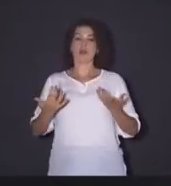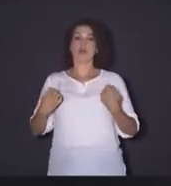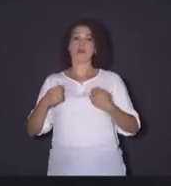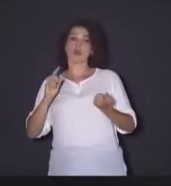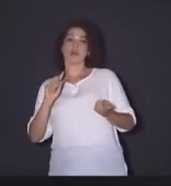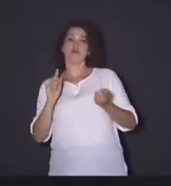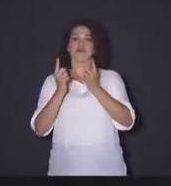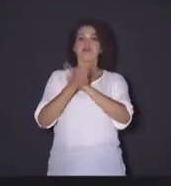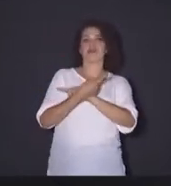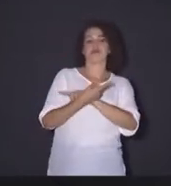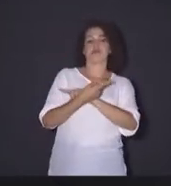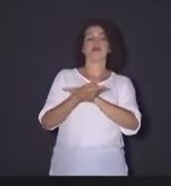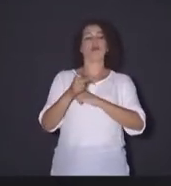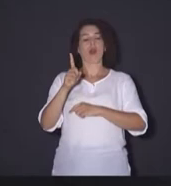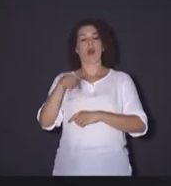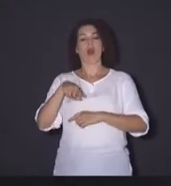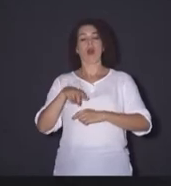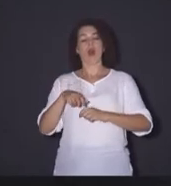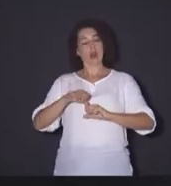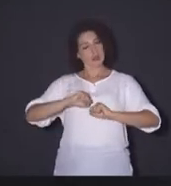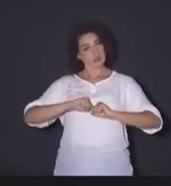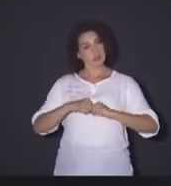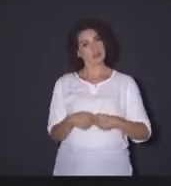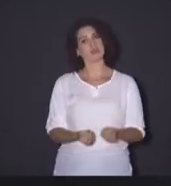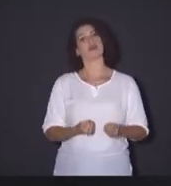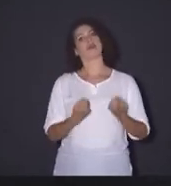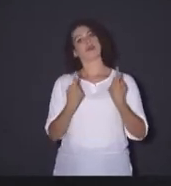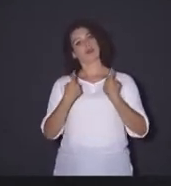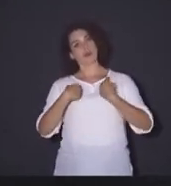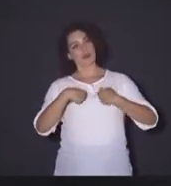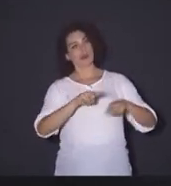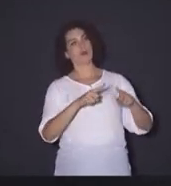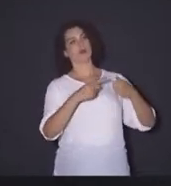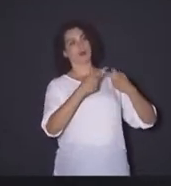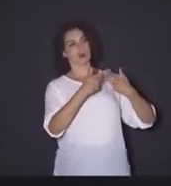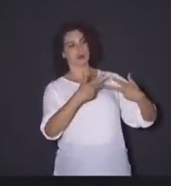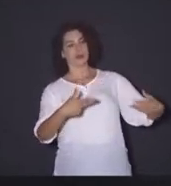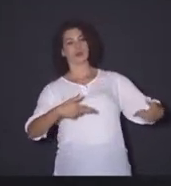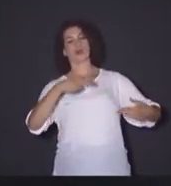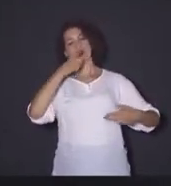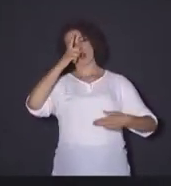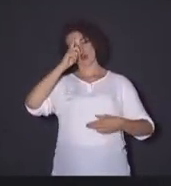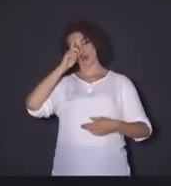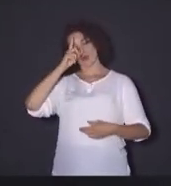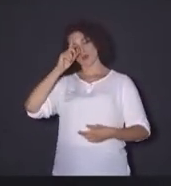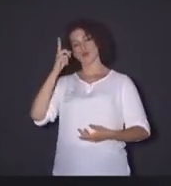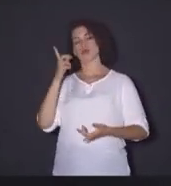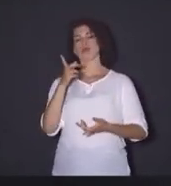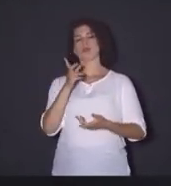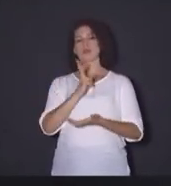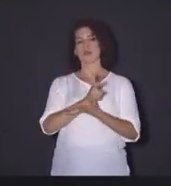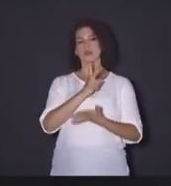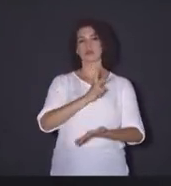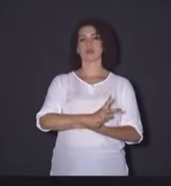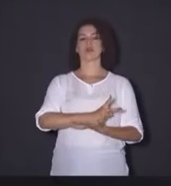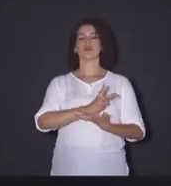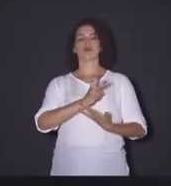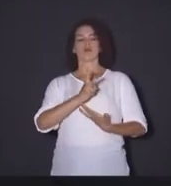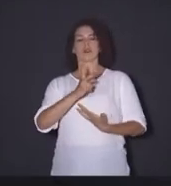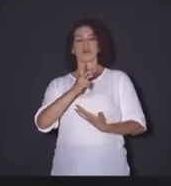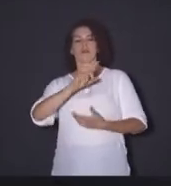contrário mesmo que o movimento de resistência que é contra a corrente o tempo todo a gente tá né é criando